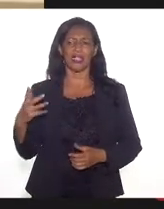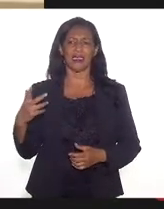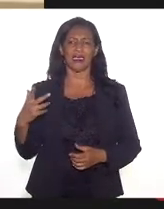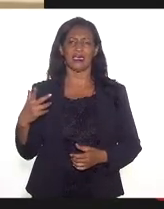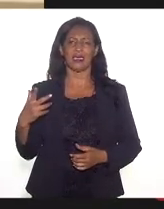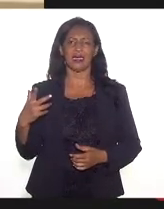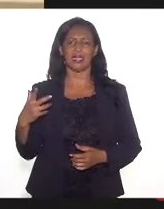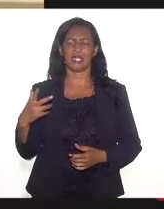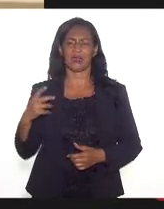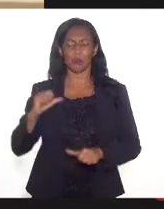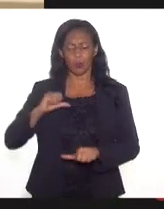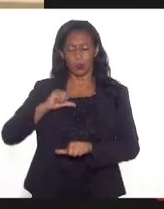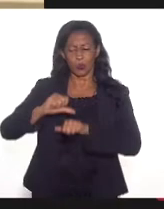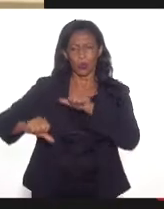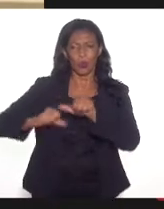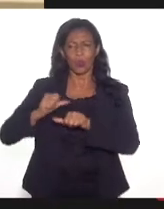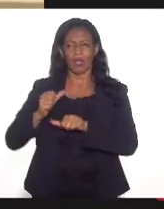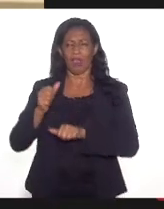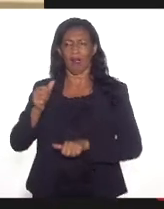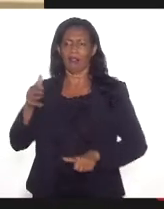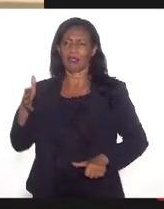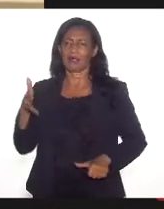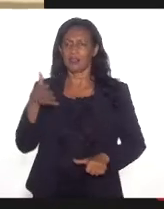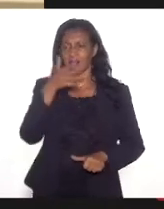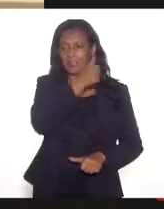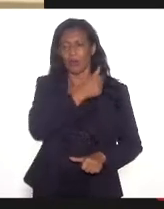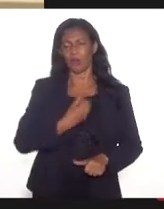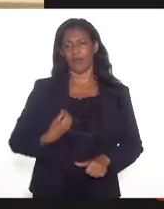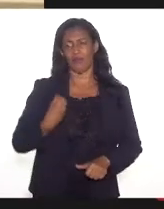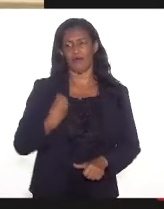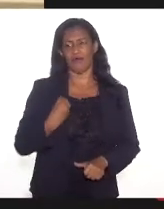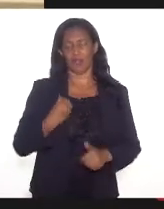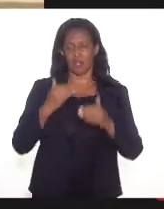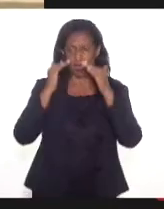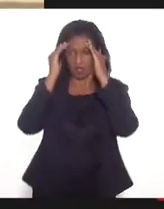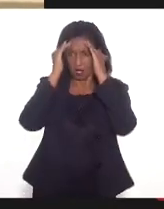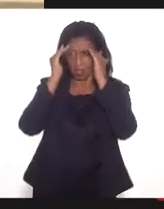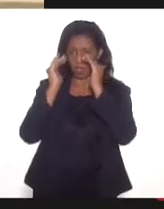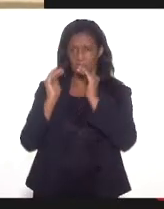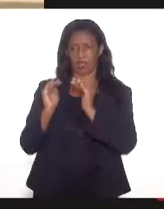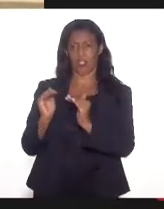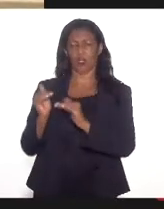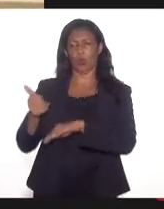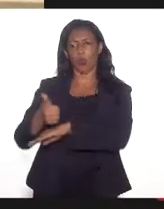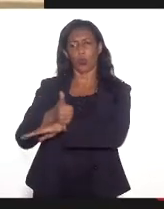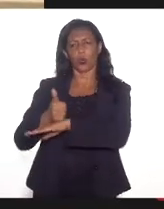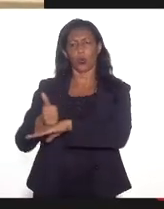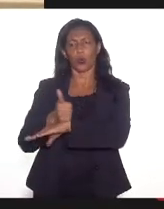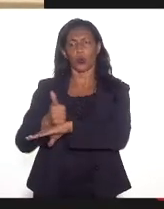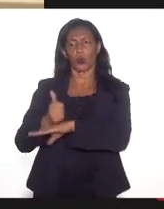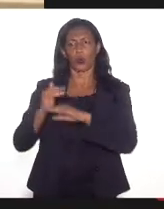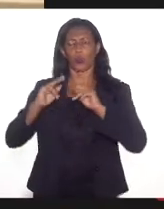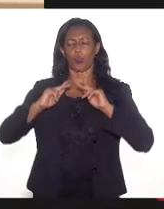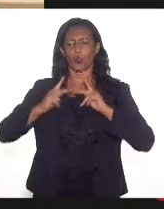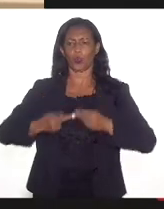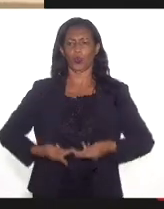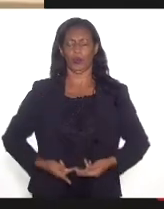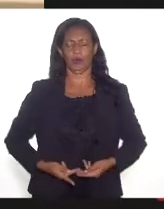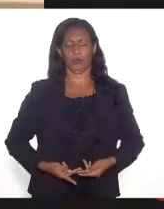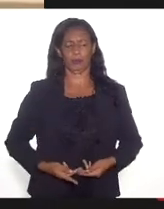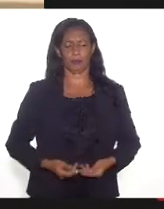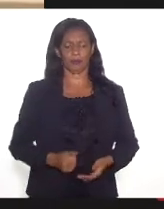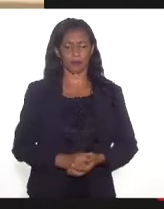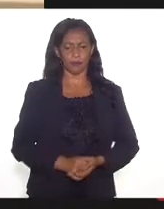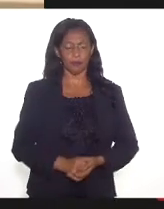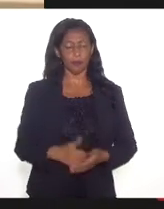da possibilidade de salvar vidas e respeitar a dignidade humana. Então, nesse sentido,